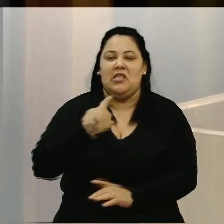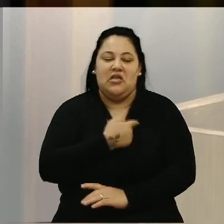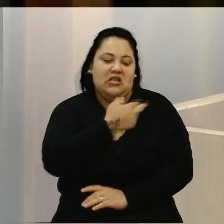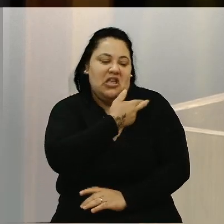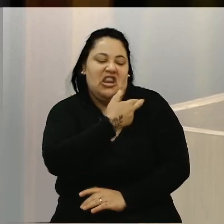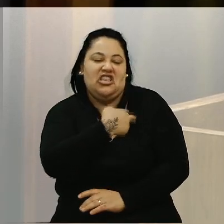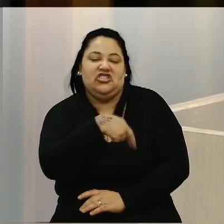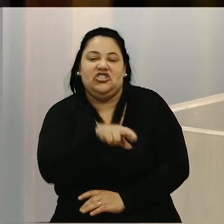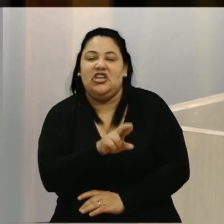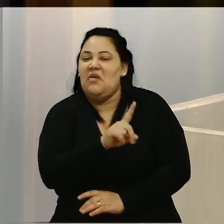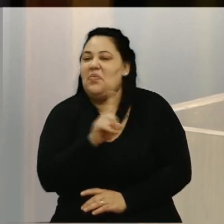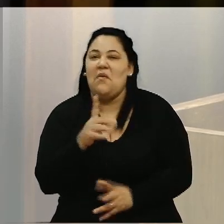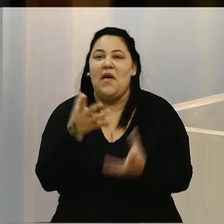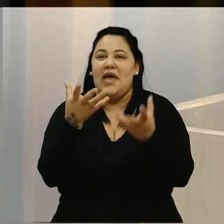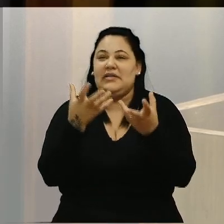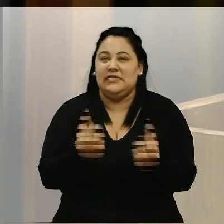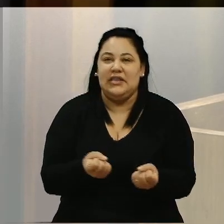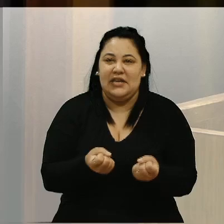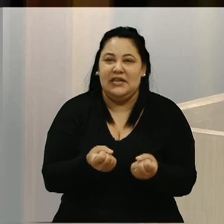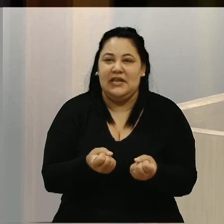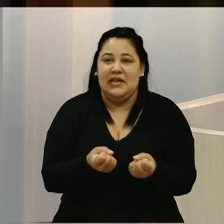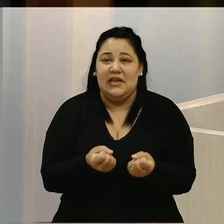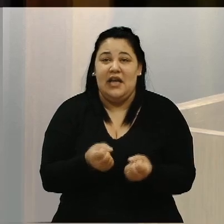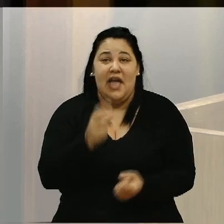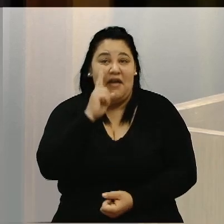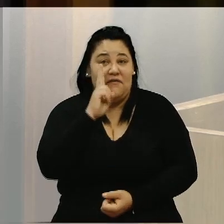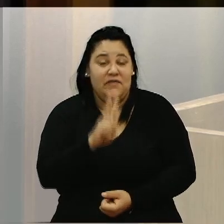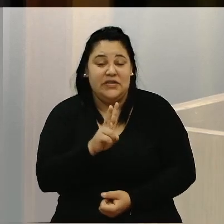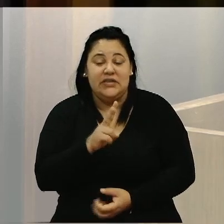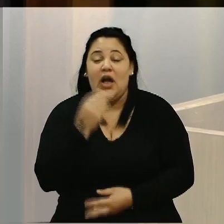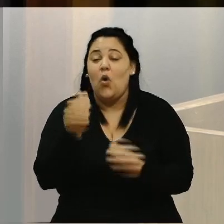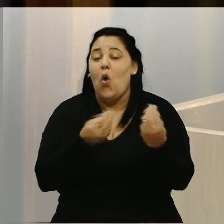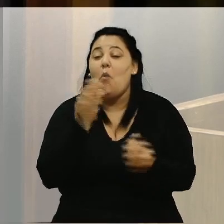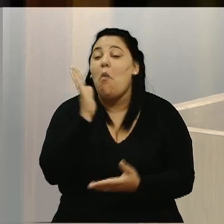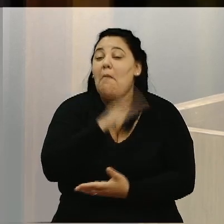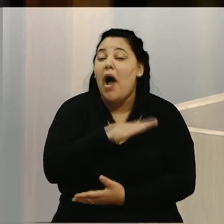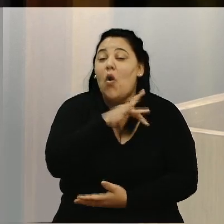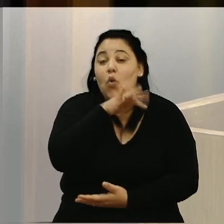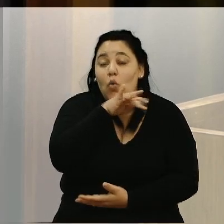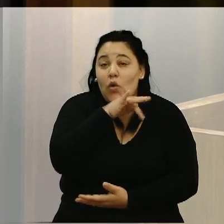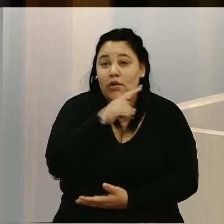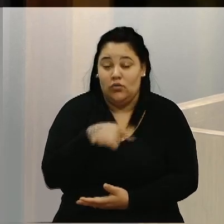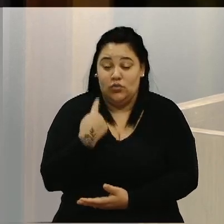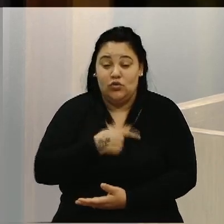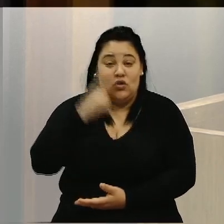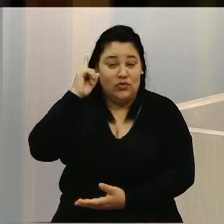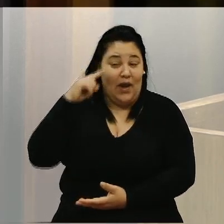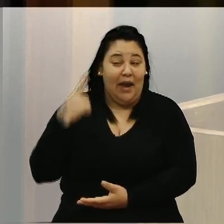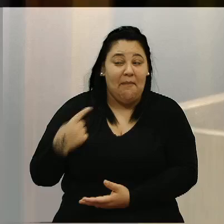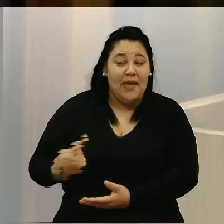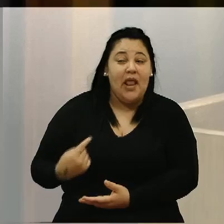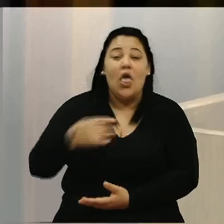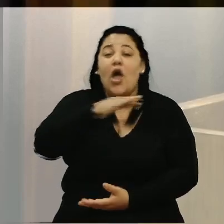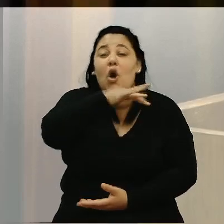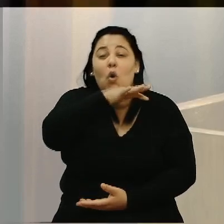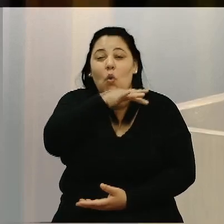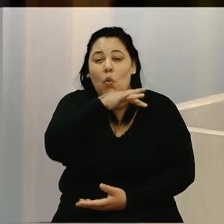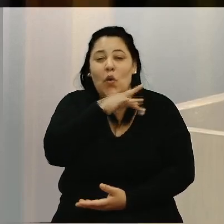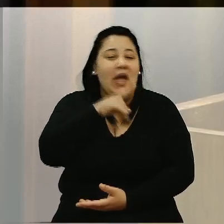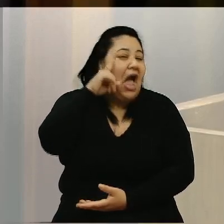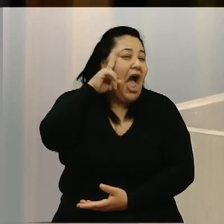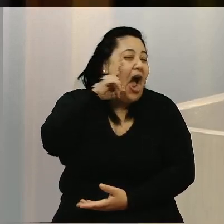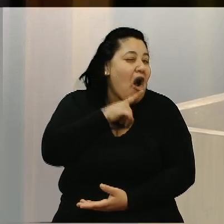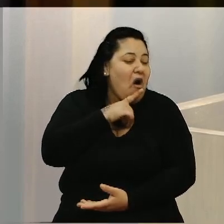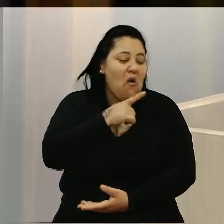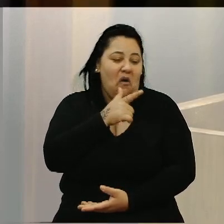é uma religião aceita, é vista como uma religião maldosa, o nosso cabelo é ruim, a nossa cor é feia.